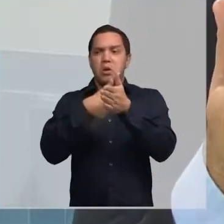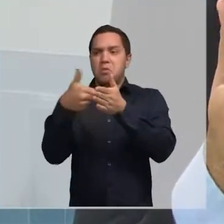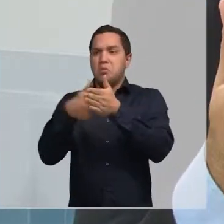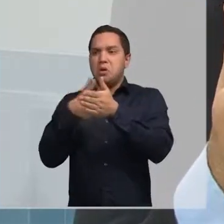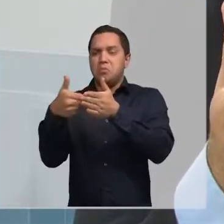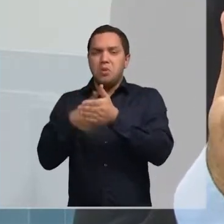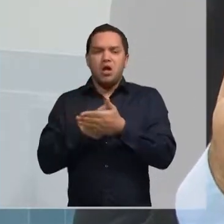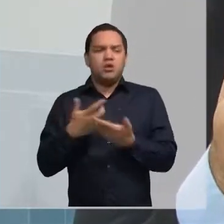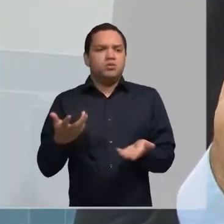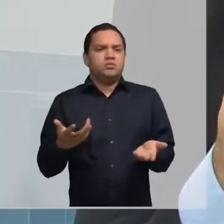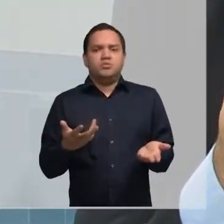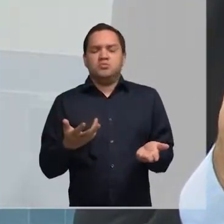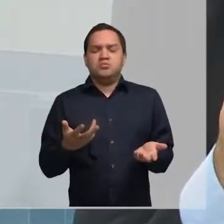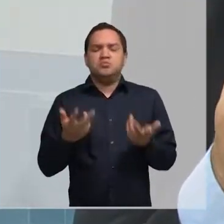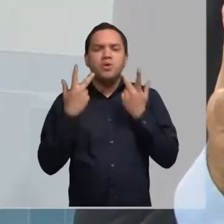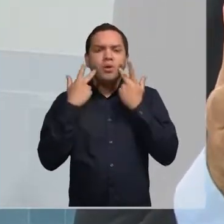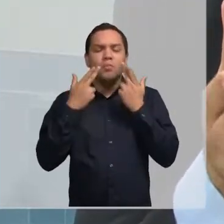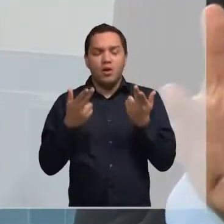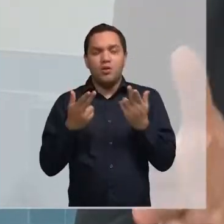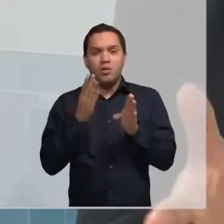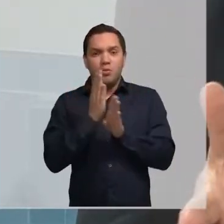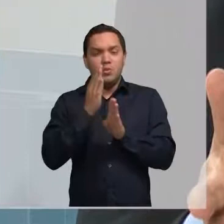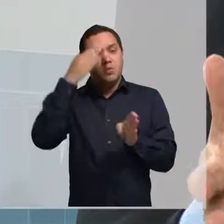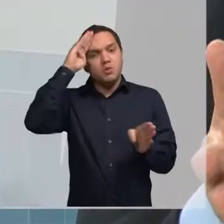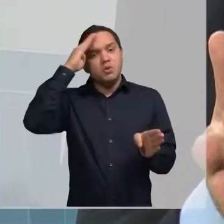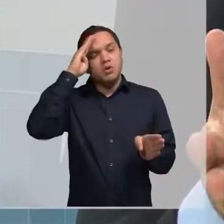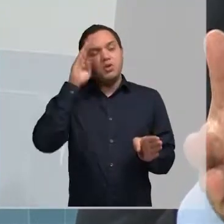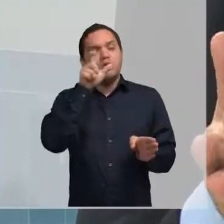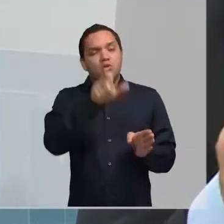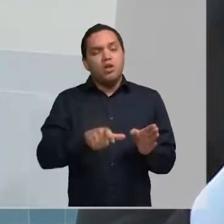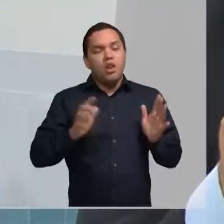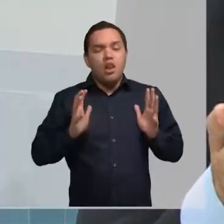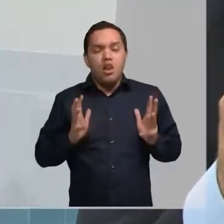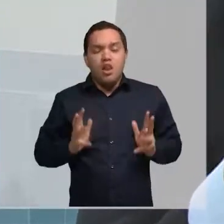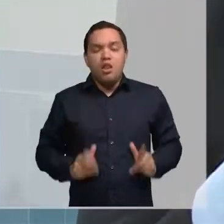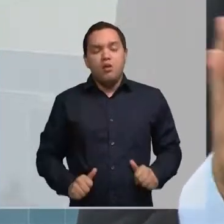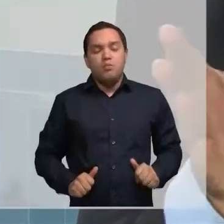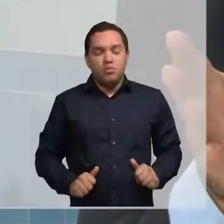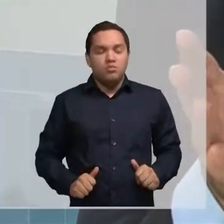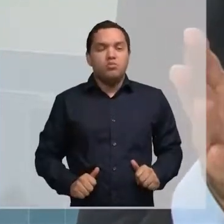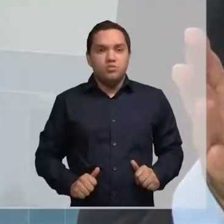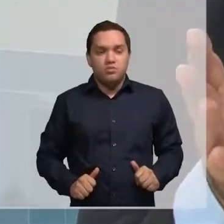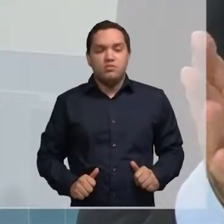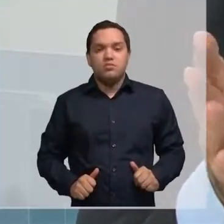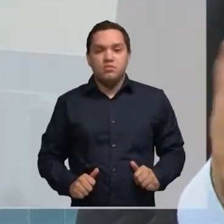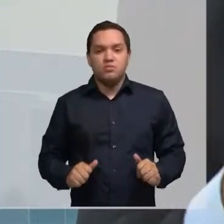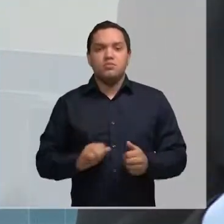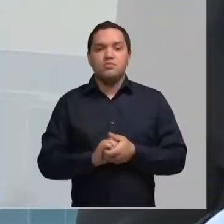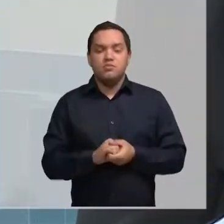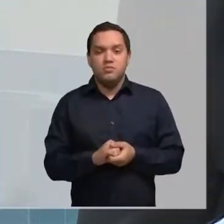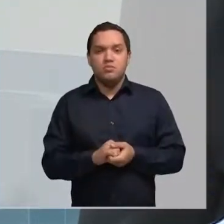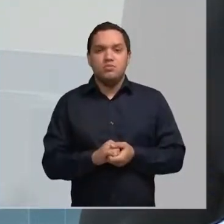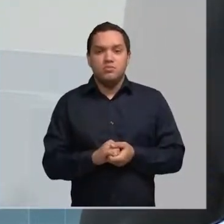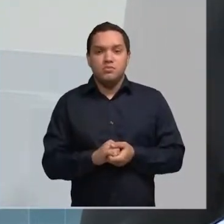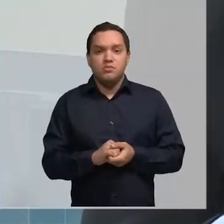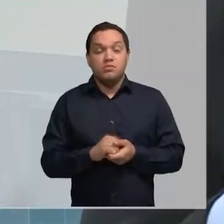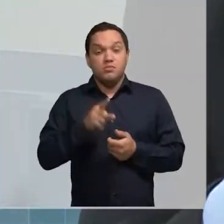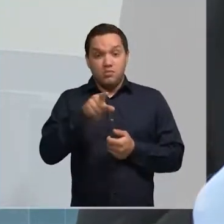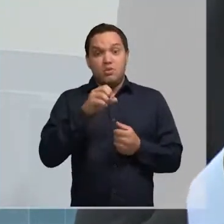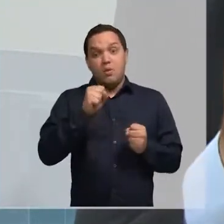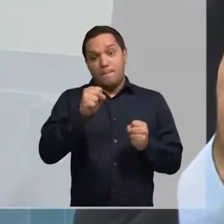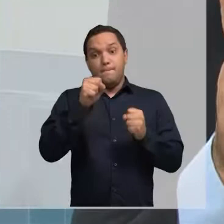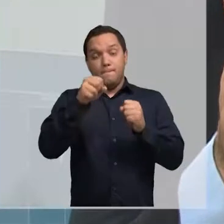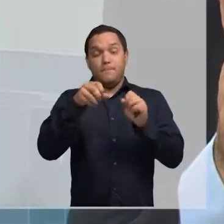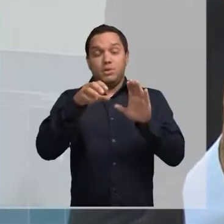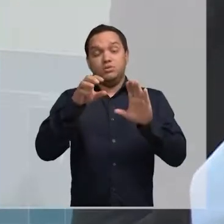como ele partiu de uma empresa que tem como levantar a vida dele, tem como destruir ele em uma semana. E isso pode acontecer. Eu